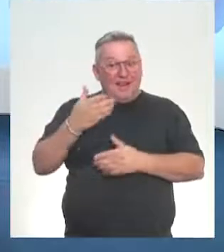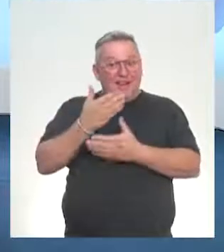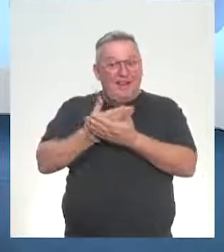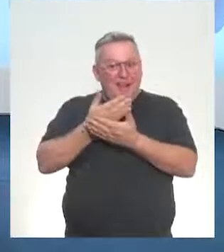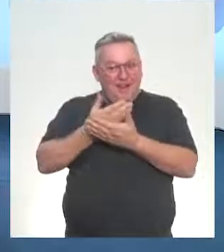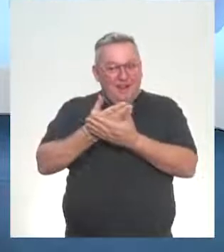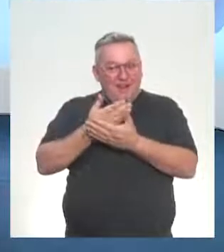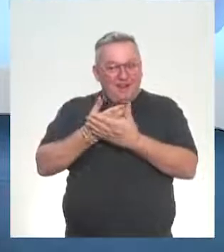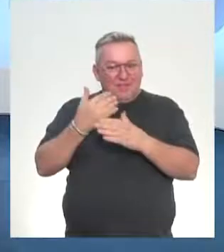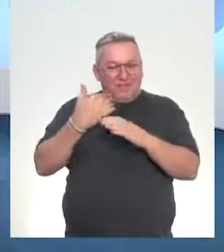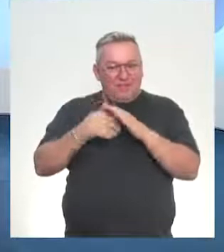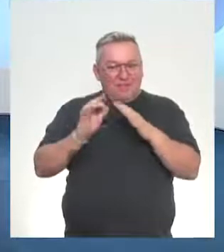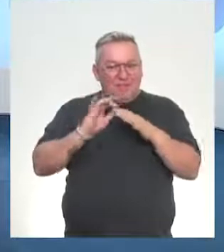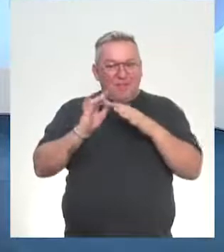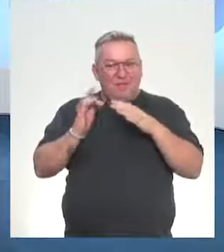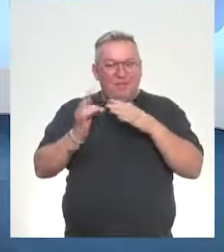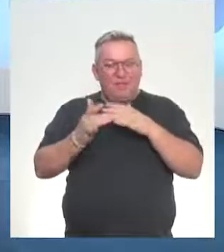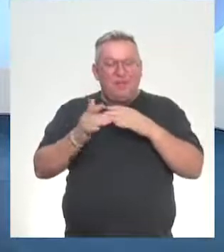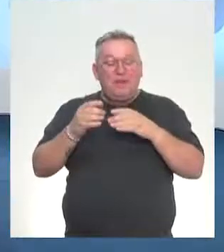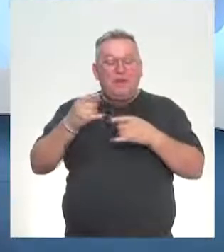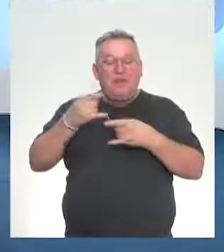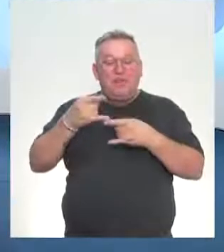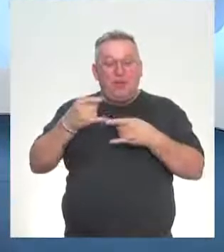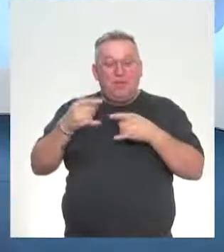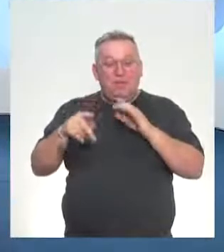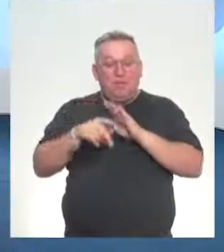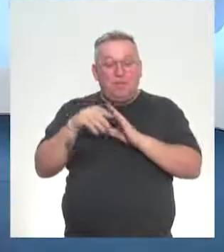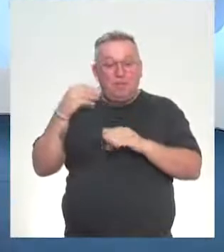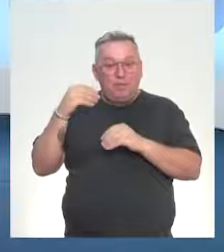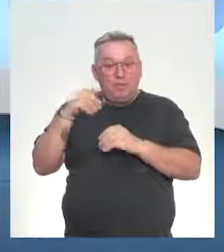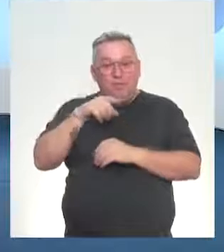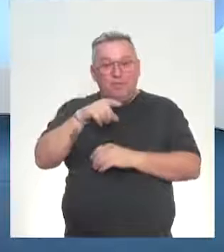nas nossas redes sociais, a charge e os memes de vocês para poder